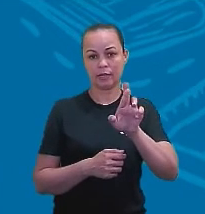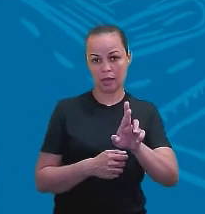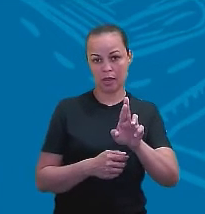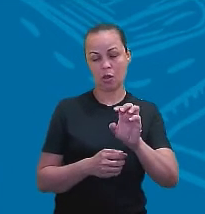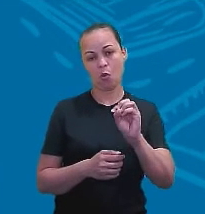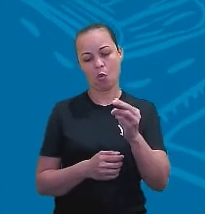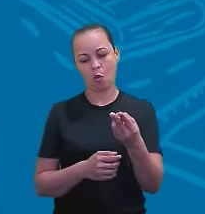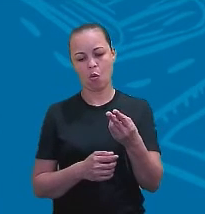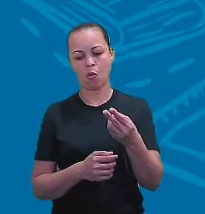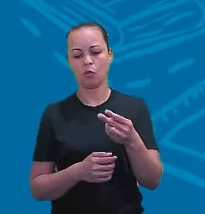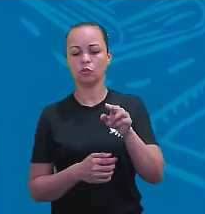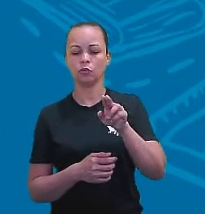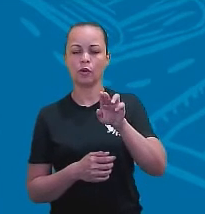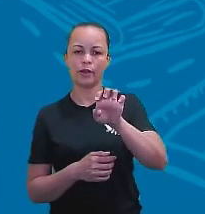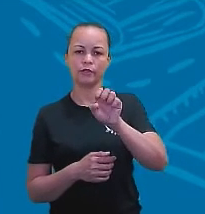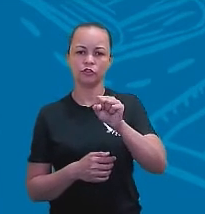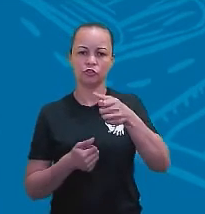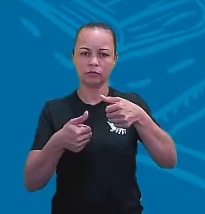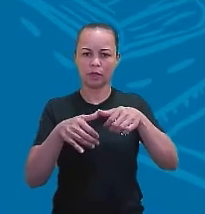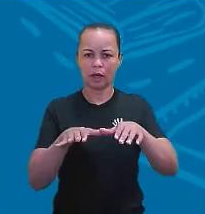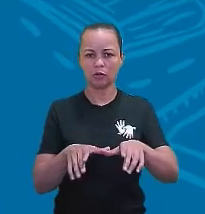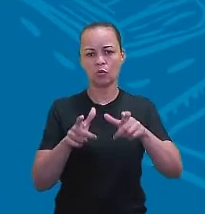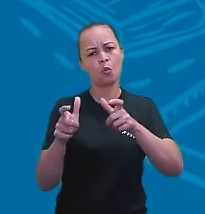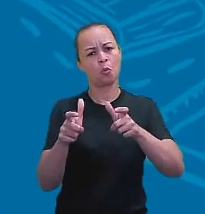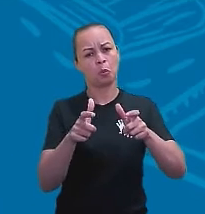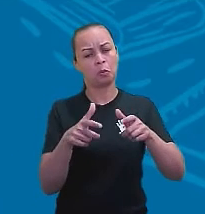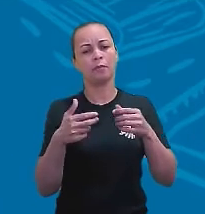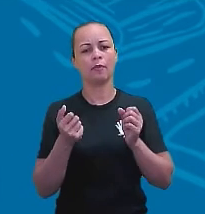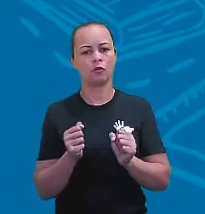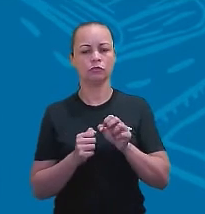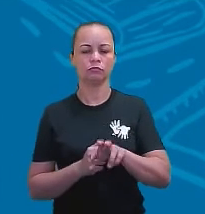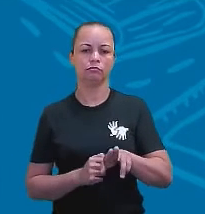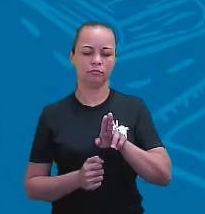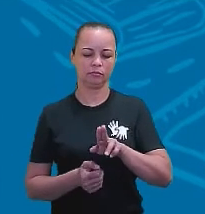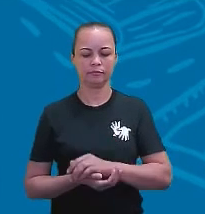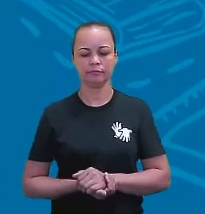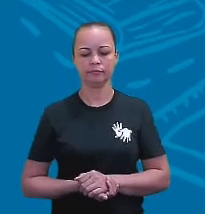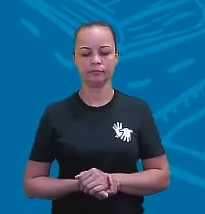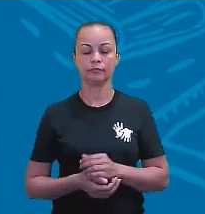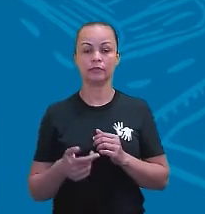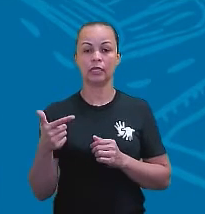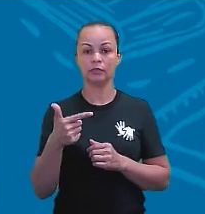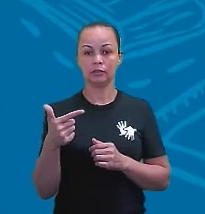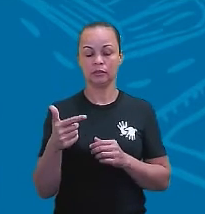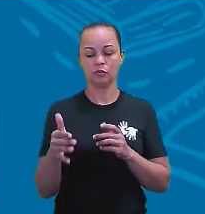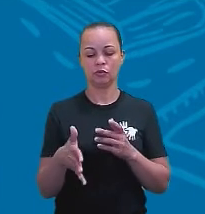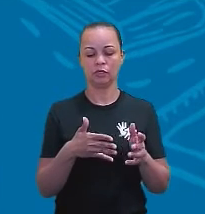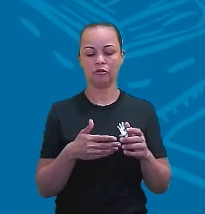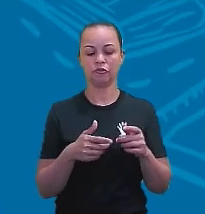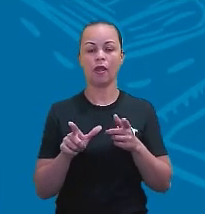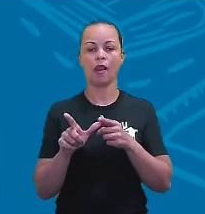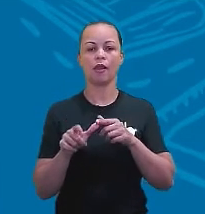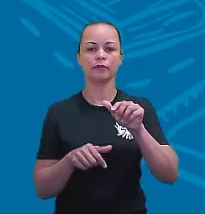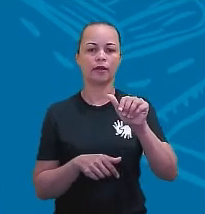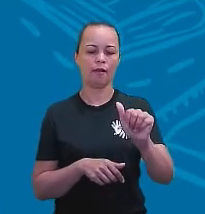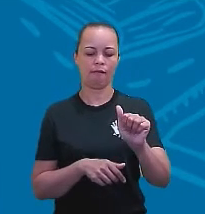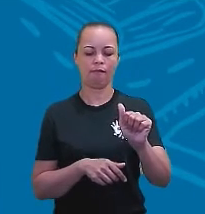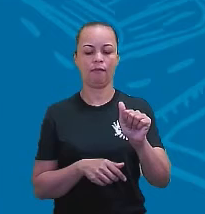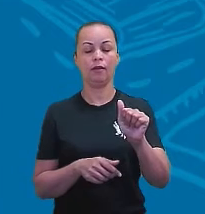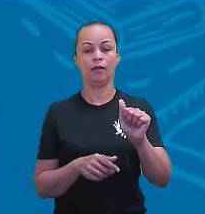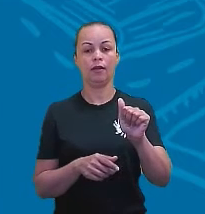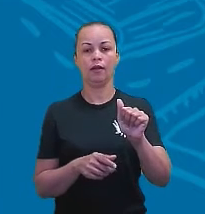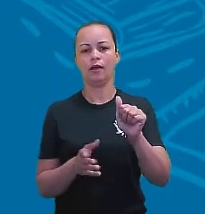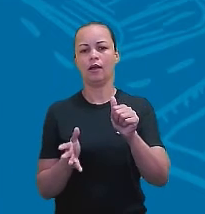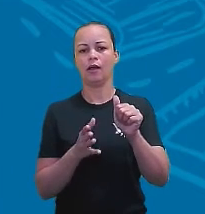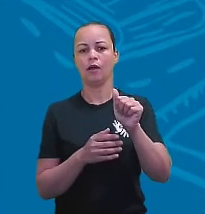lugar, também eu posso utilizá-lo. A segunda aí, temos a primeira frase, que foi a letra A, porque eu só posso utilizar com